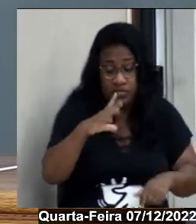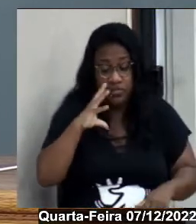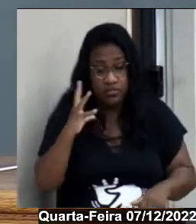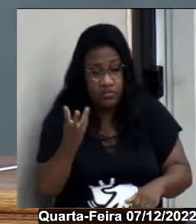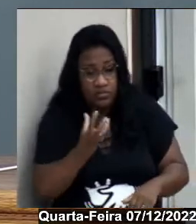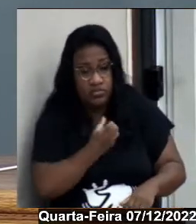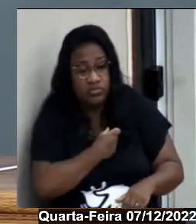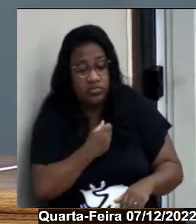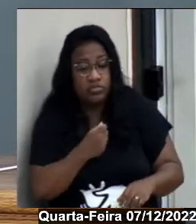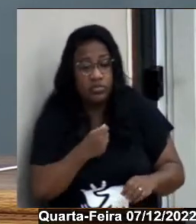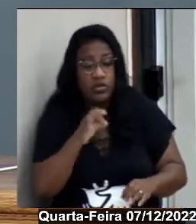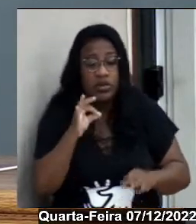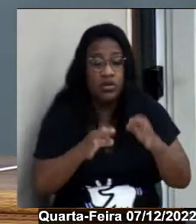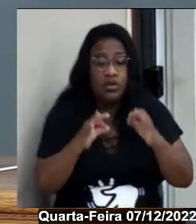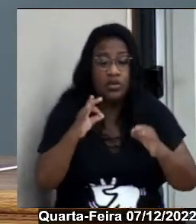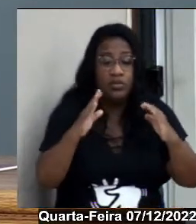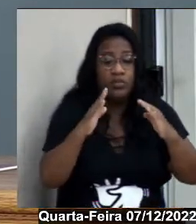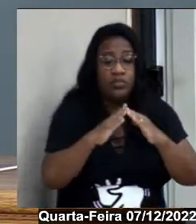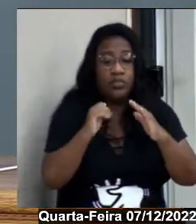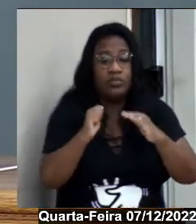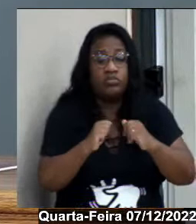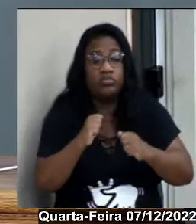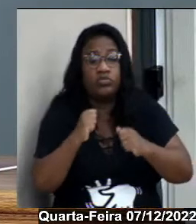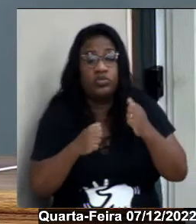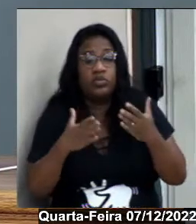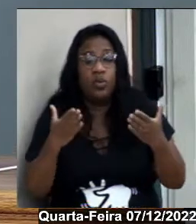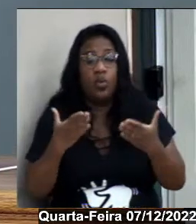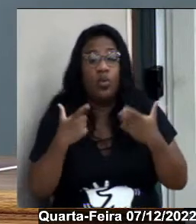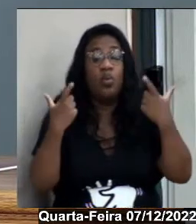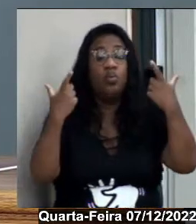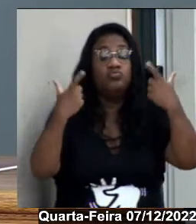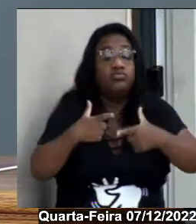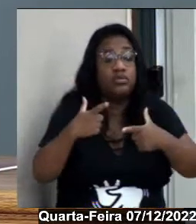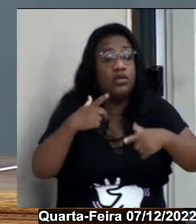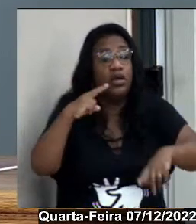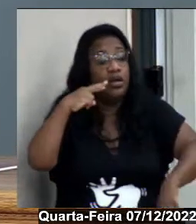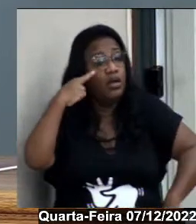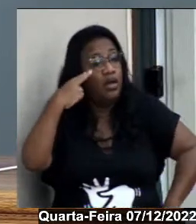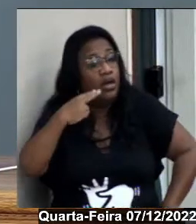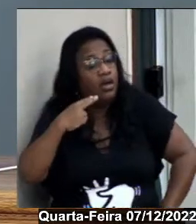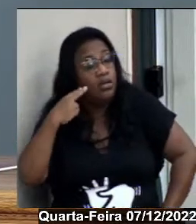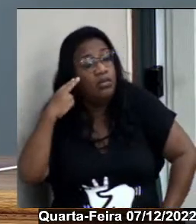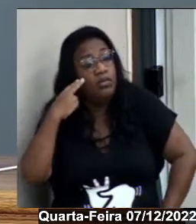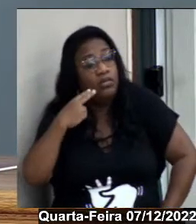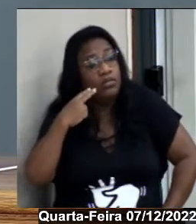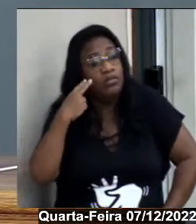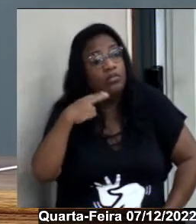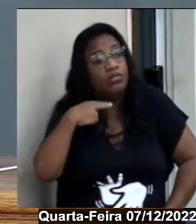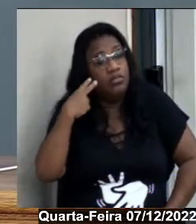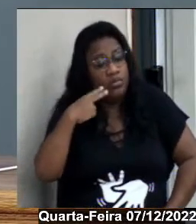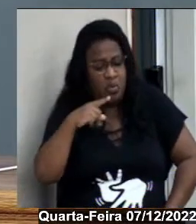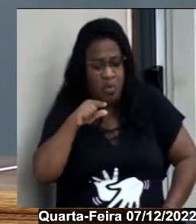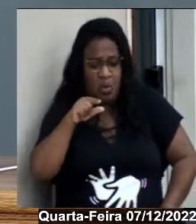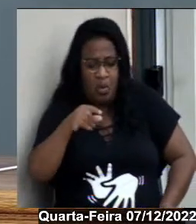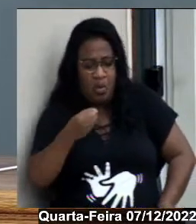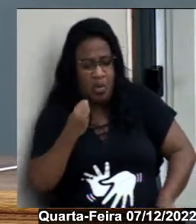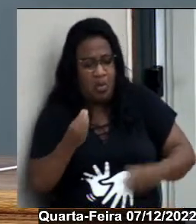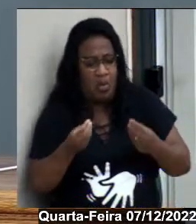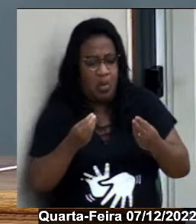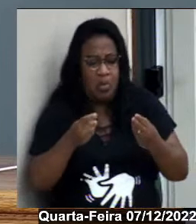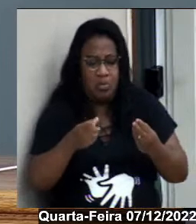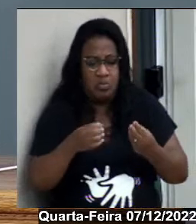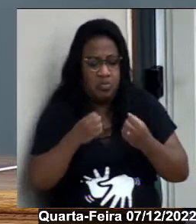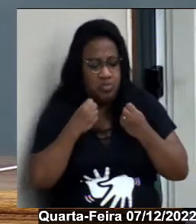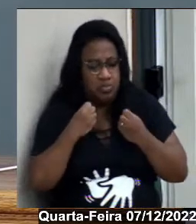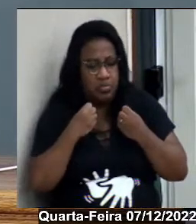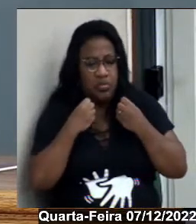senhor me fala que estava tendo audiência aqui, aonde estavam os vereadores? É engraçado, vereador. Como o senhor é bom. O